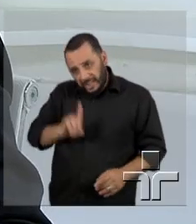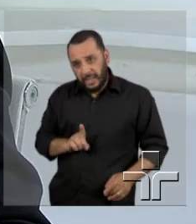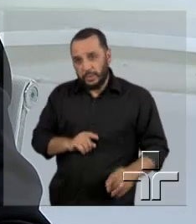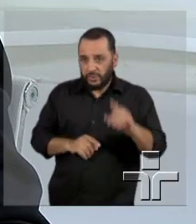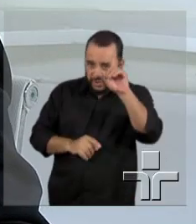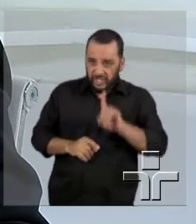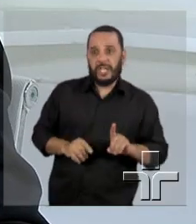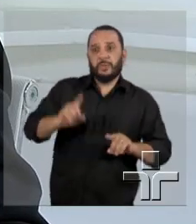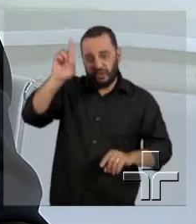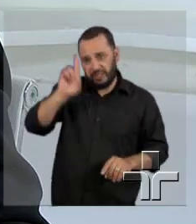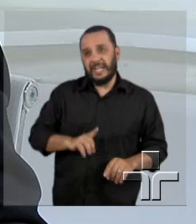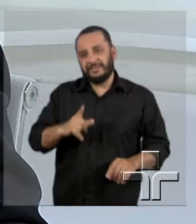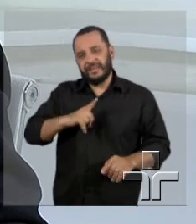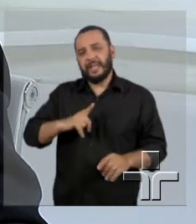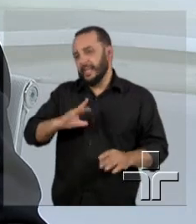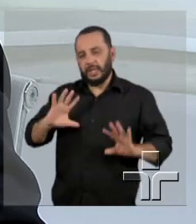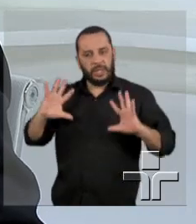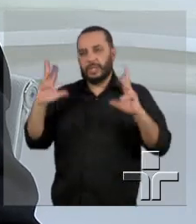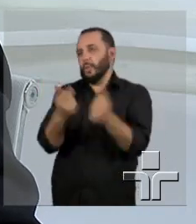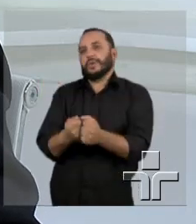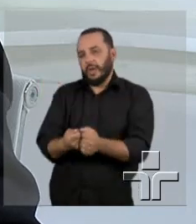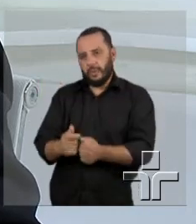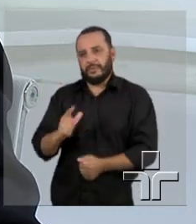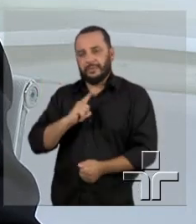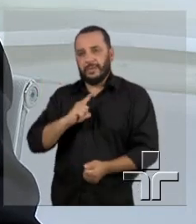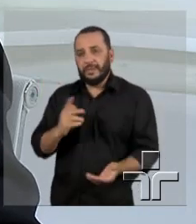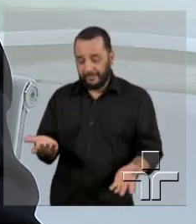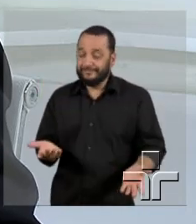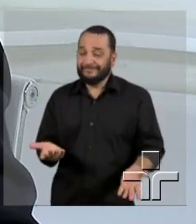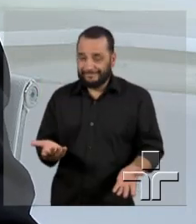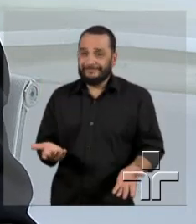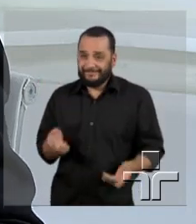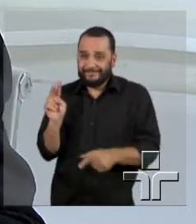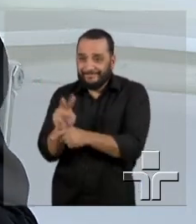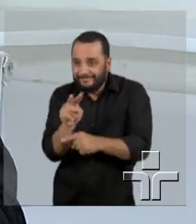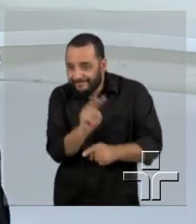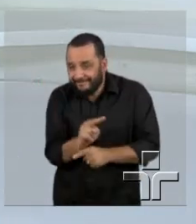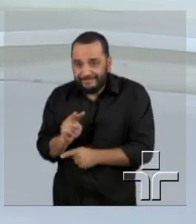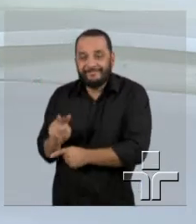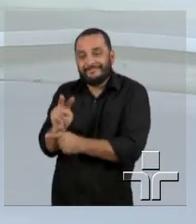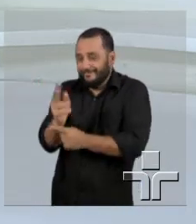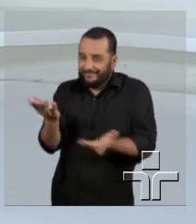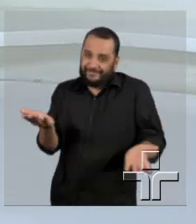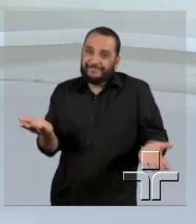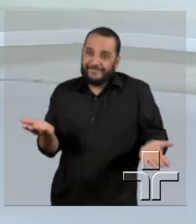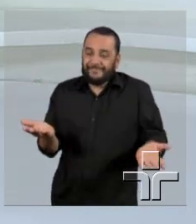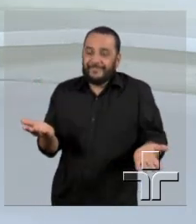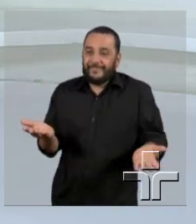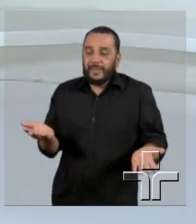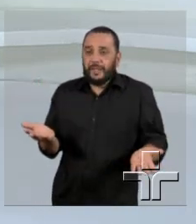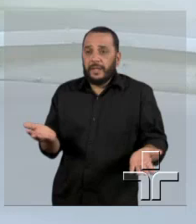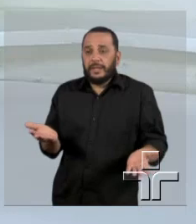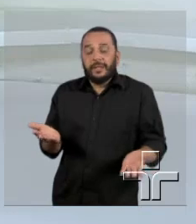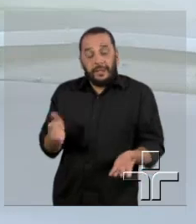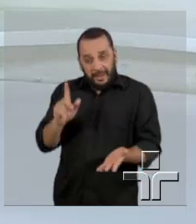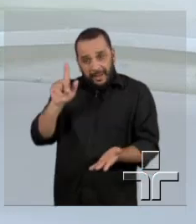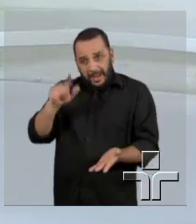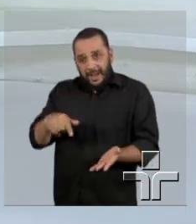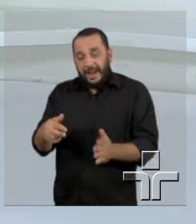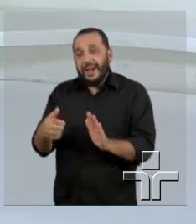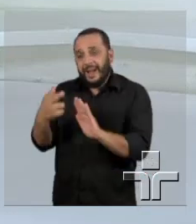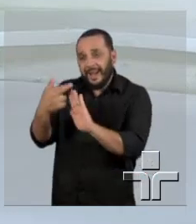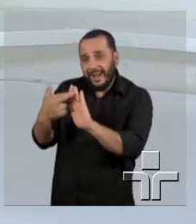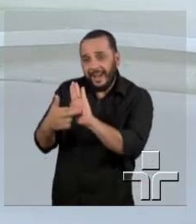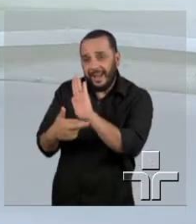que há direitos absolutos, também respeitando seu ponto de vista. Então, o que está falando? Essa dinâmica do